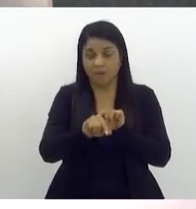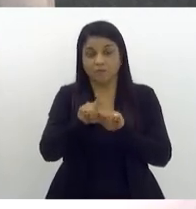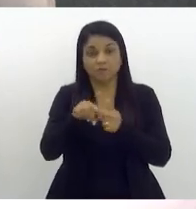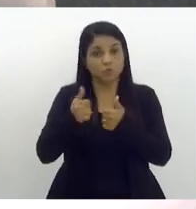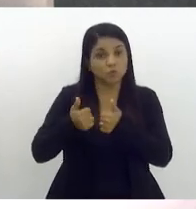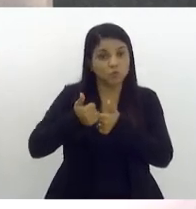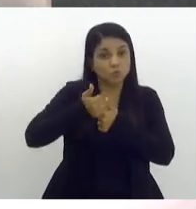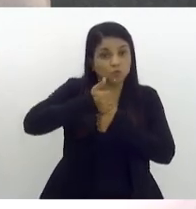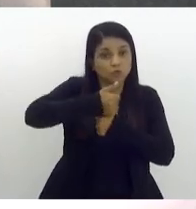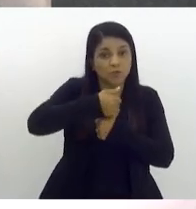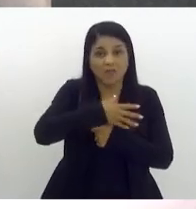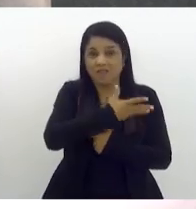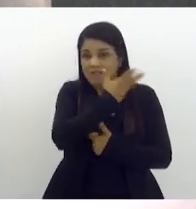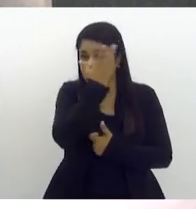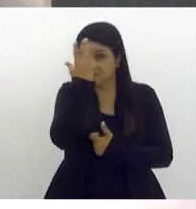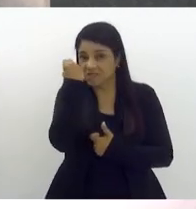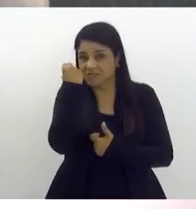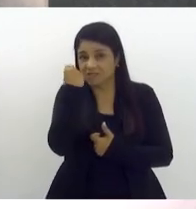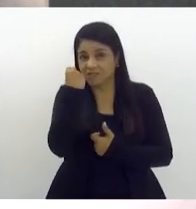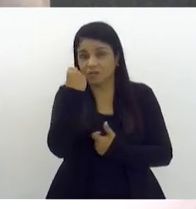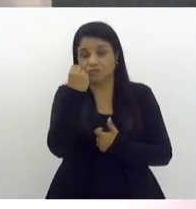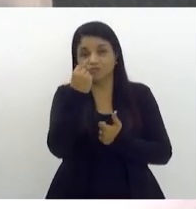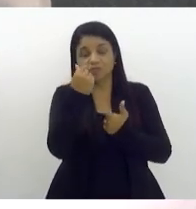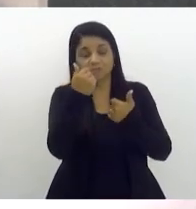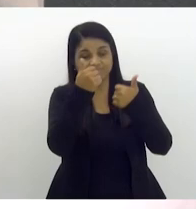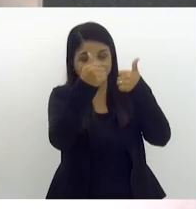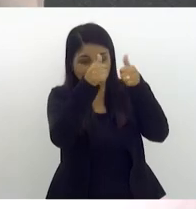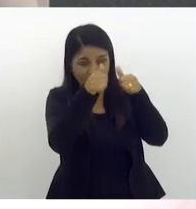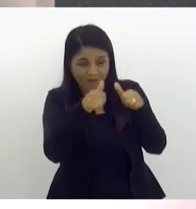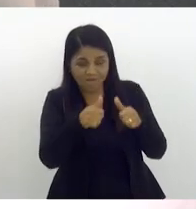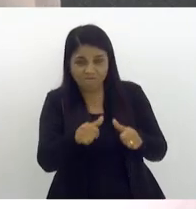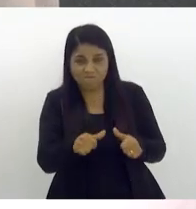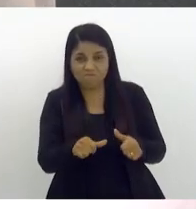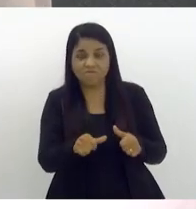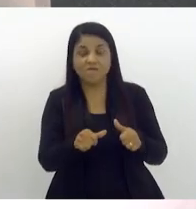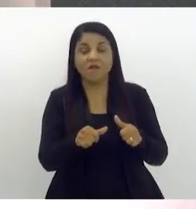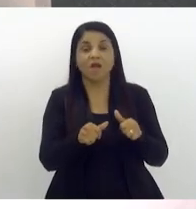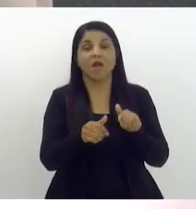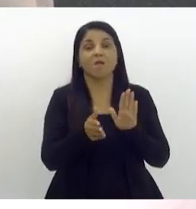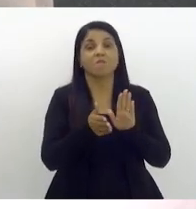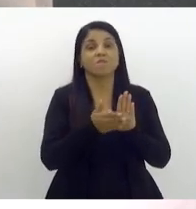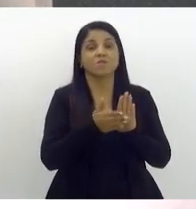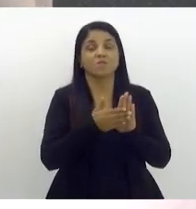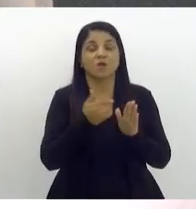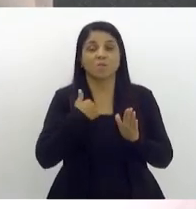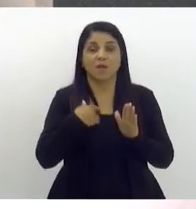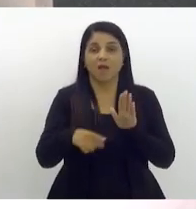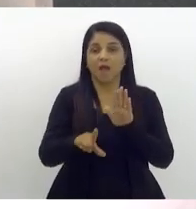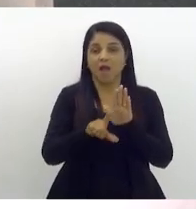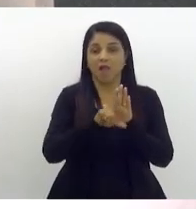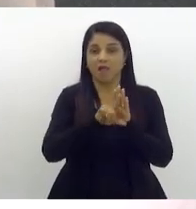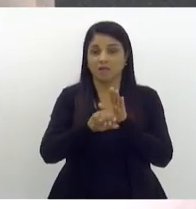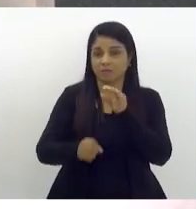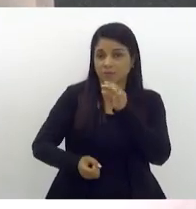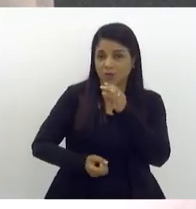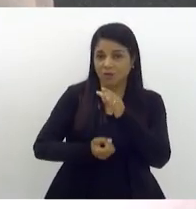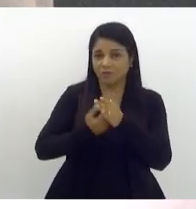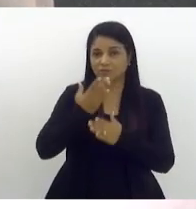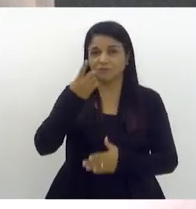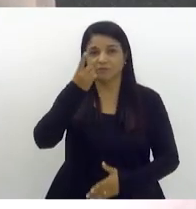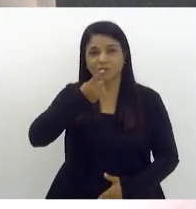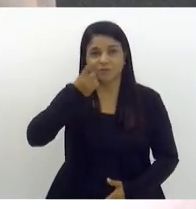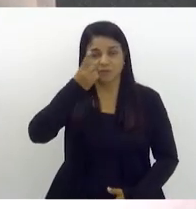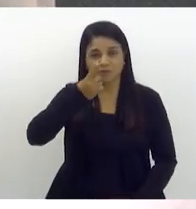ele esqueceu de examinar a hipótese que eu apresentei aqui da legislação de autoria do deputado,